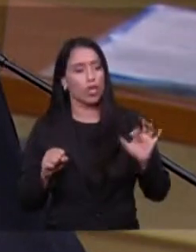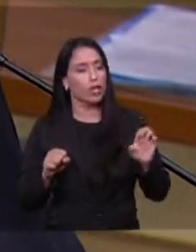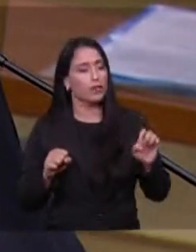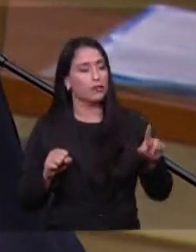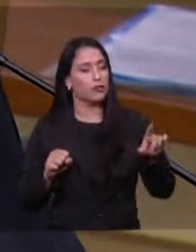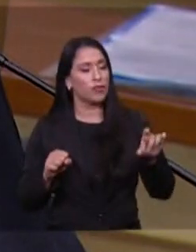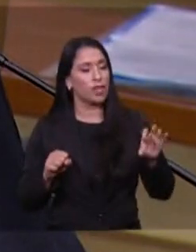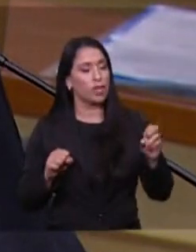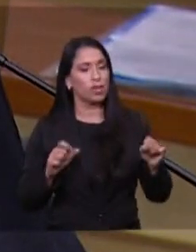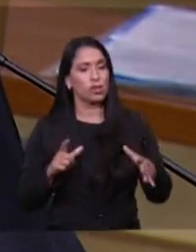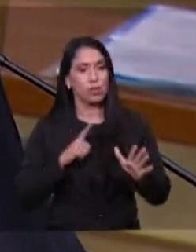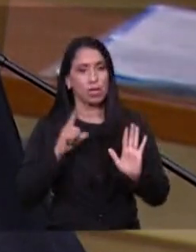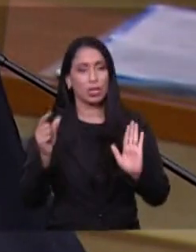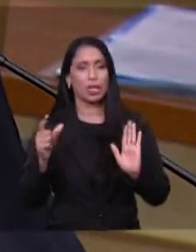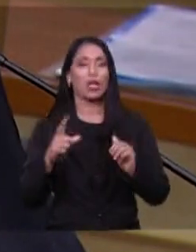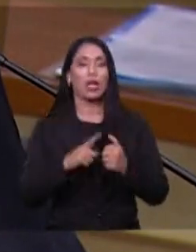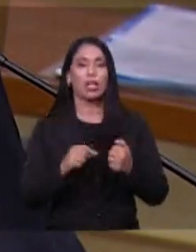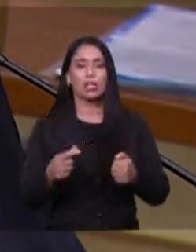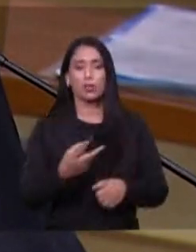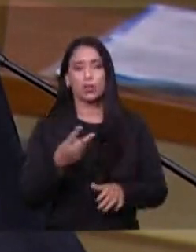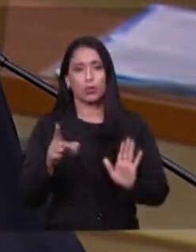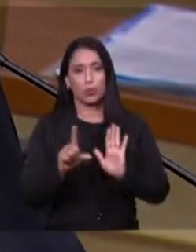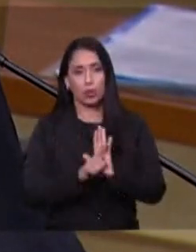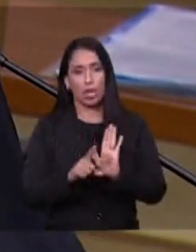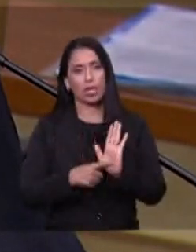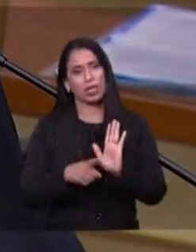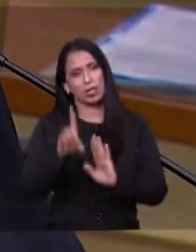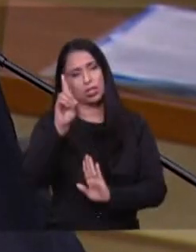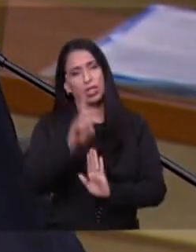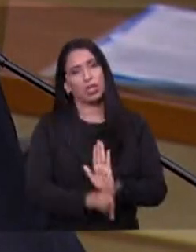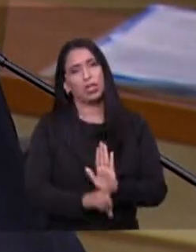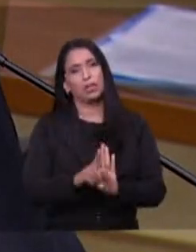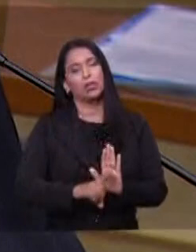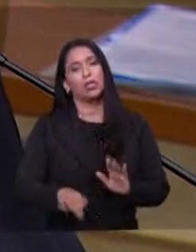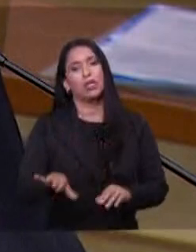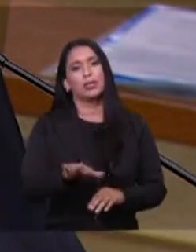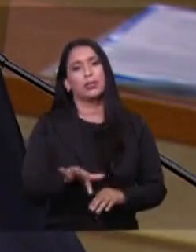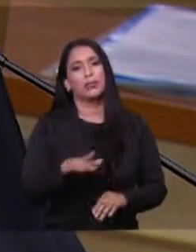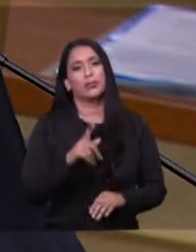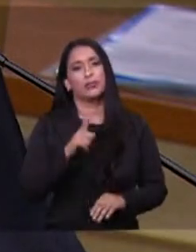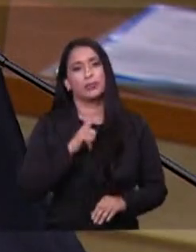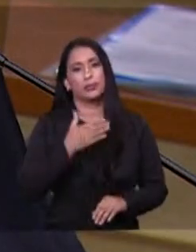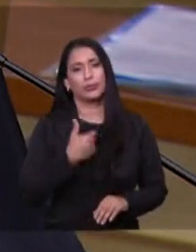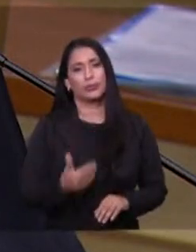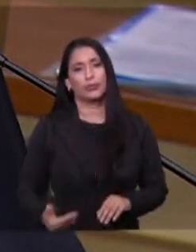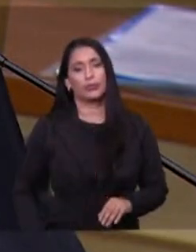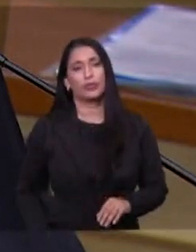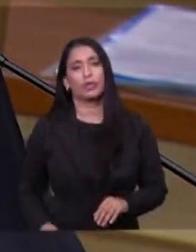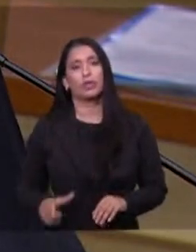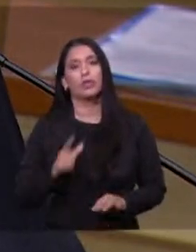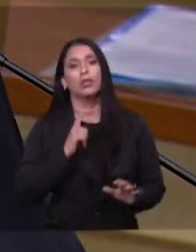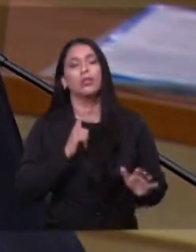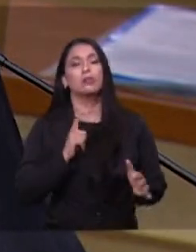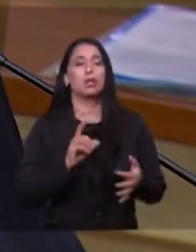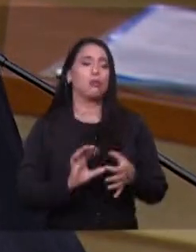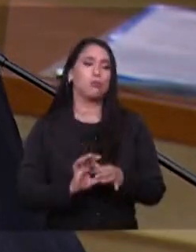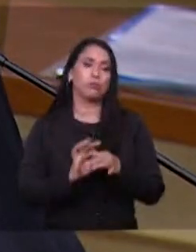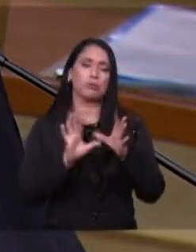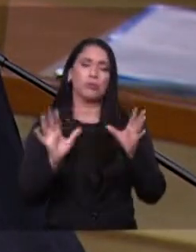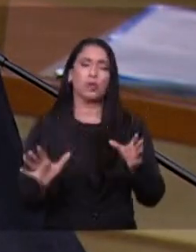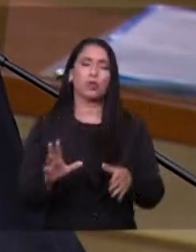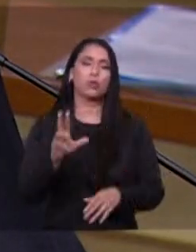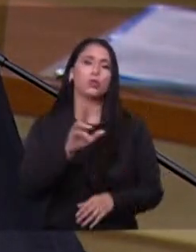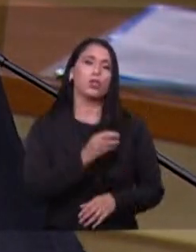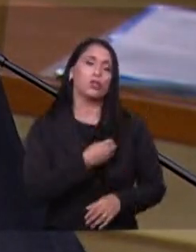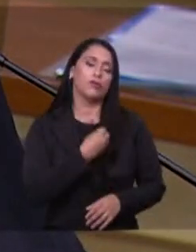estão descritas no artigo 2º da lei impugnada, têm o direito de propriedade sobre terras públicas, nem direito potestativo a obter concessão de uso dessas